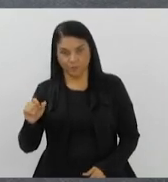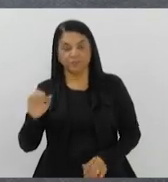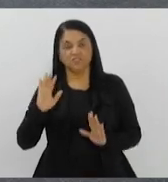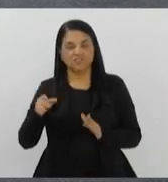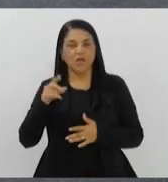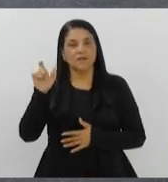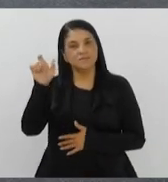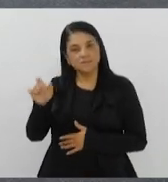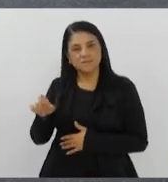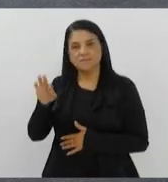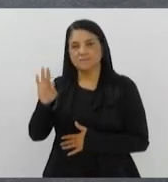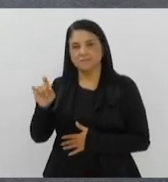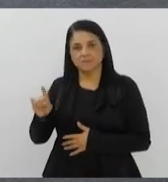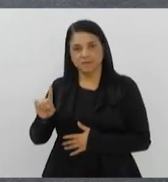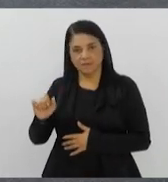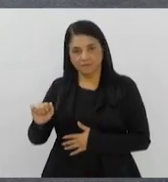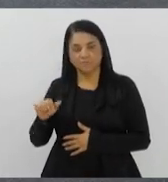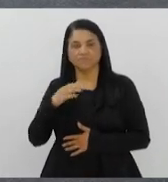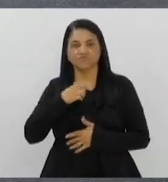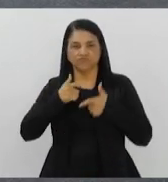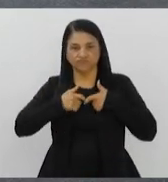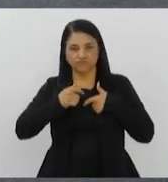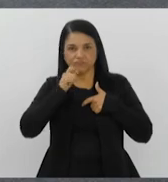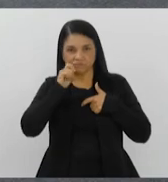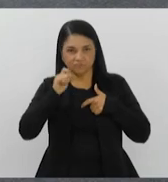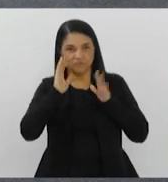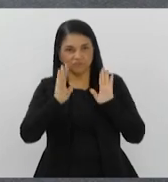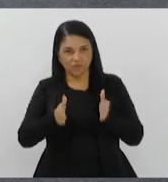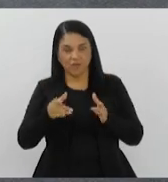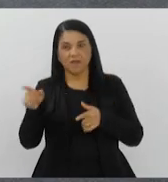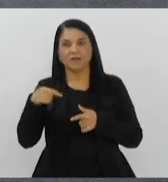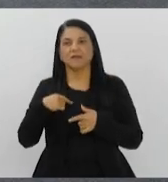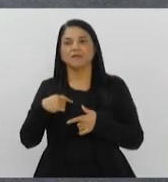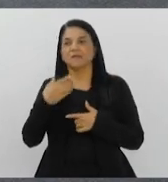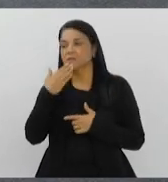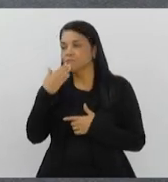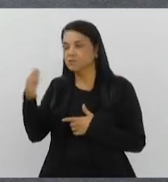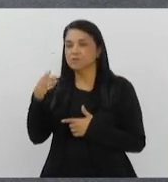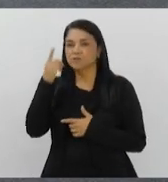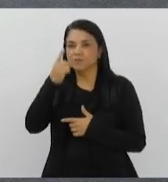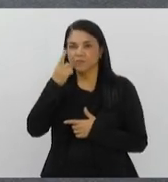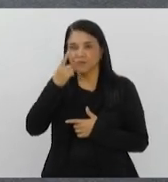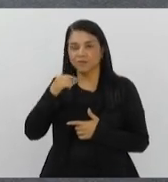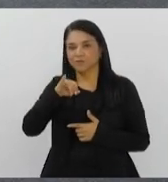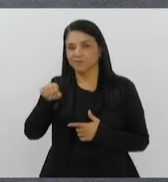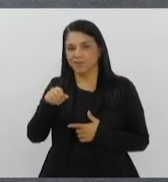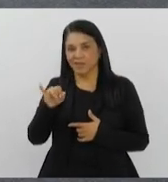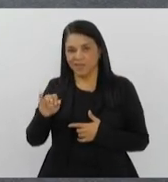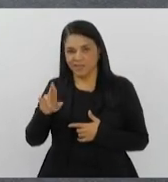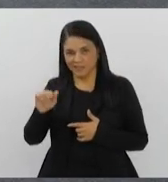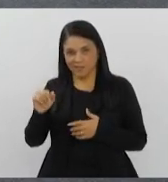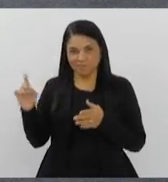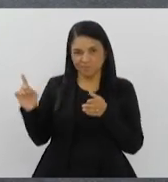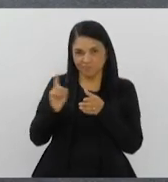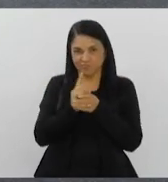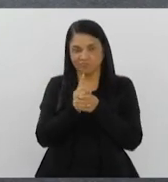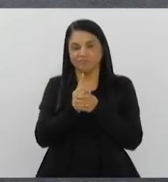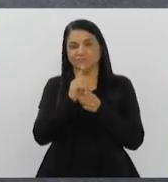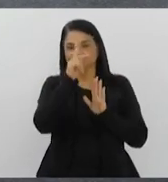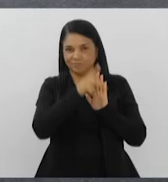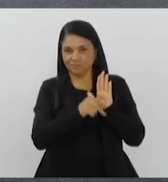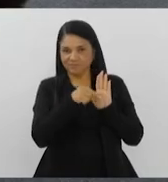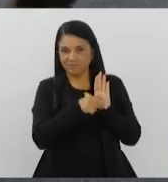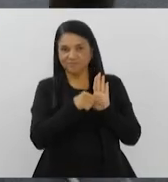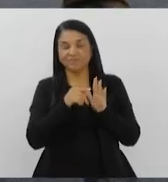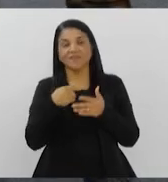Jari pediu aqui a coautoria e também já pediu para ser convidado para o evento. Provavelmente não será aqui na casa, será